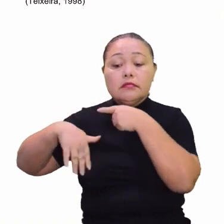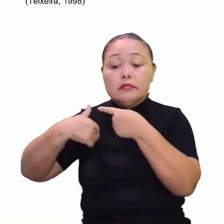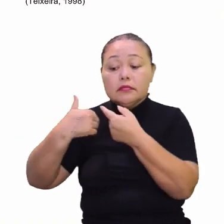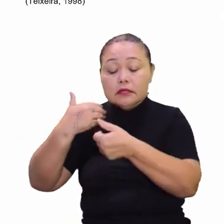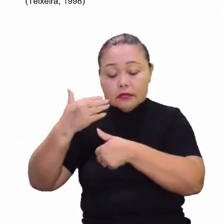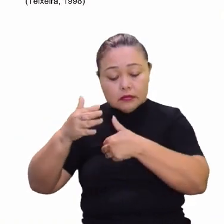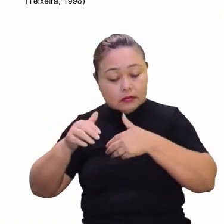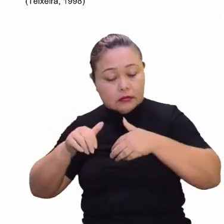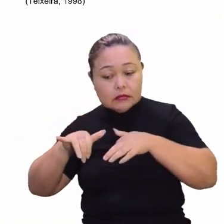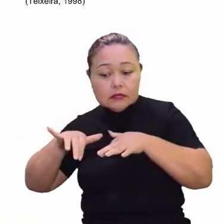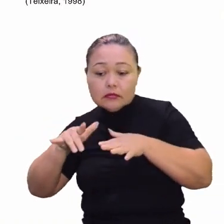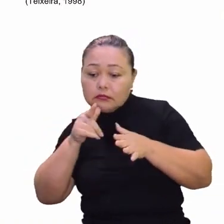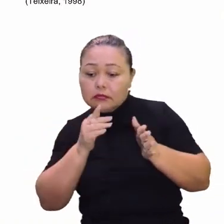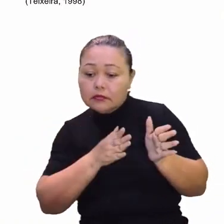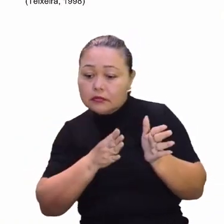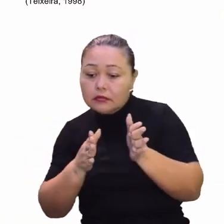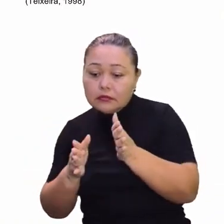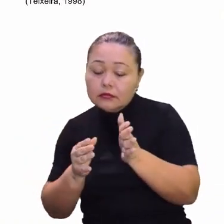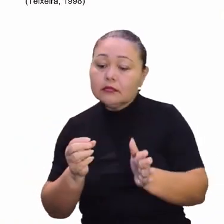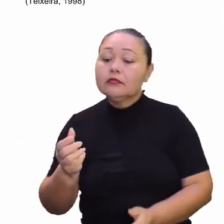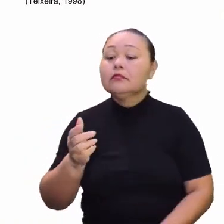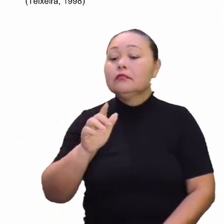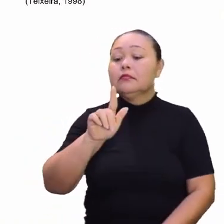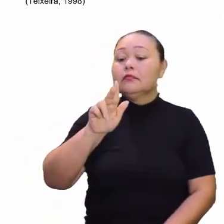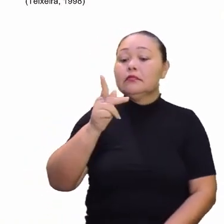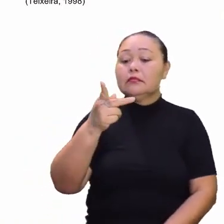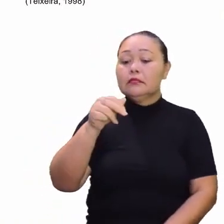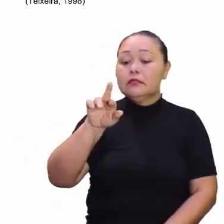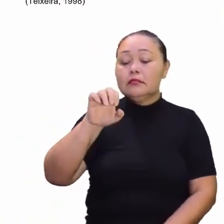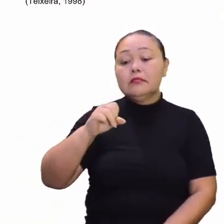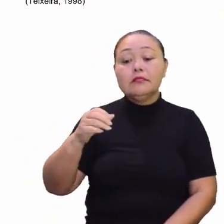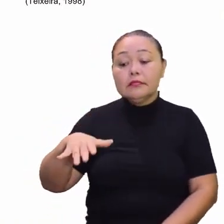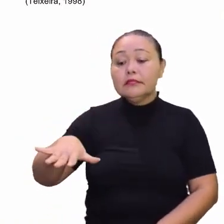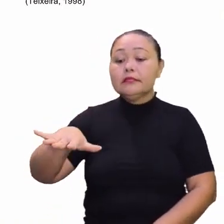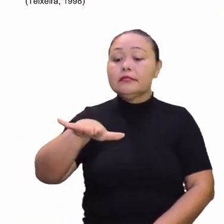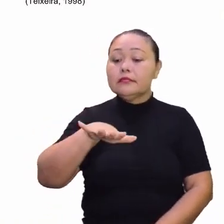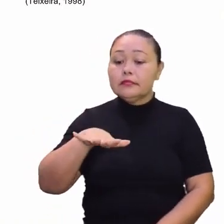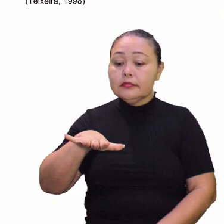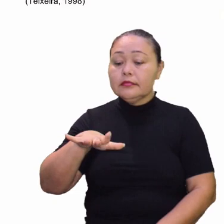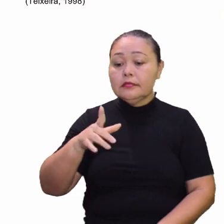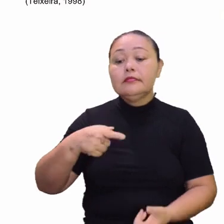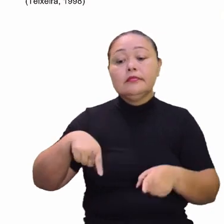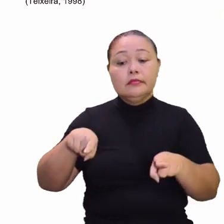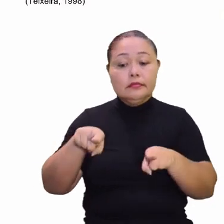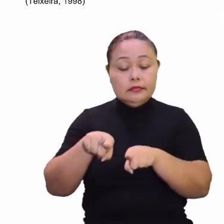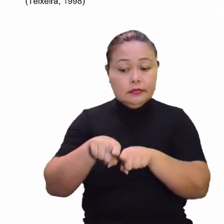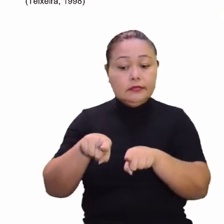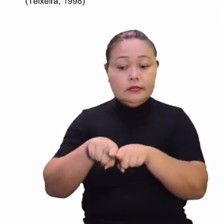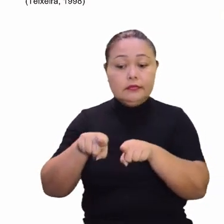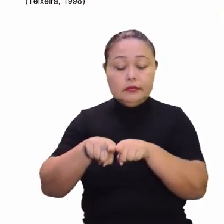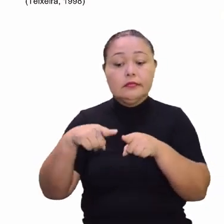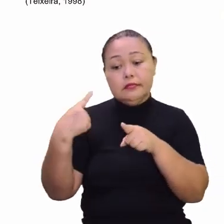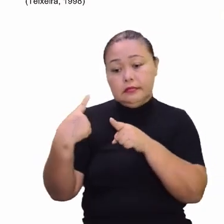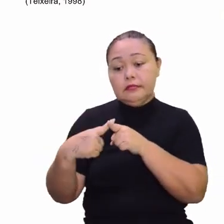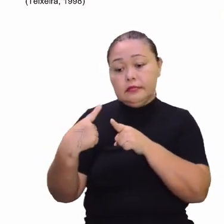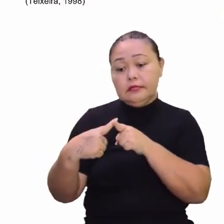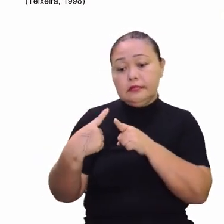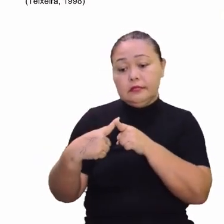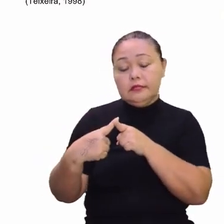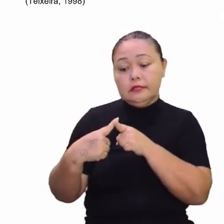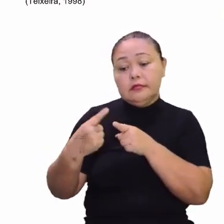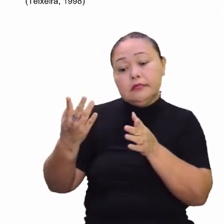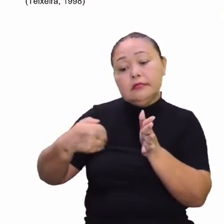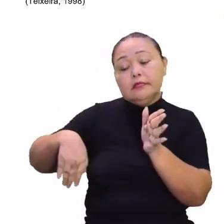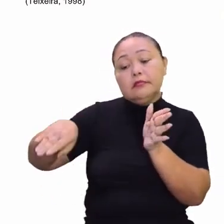vieram adentrando pelo rio Mamoré, Guaporé, essa região. E isso também foi um dos motivos